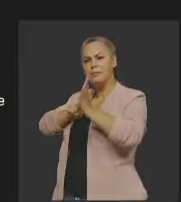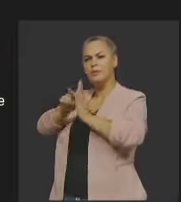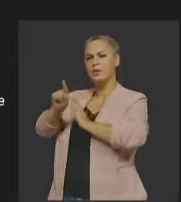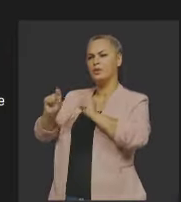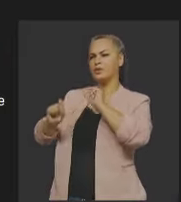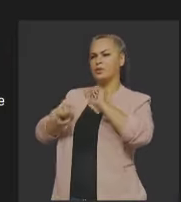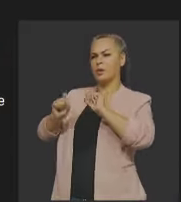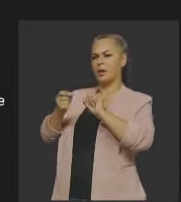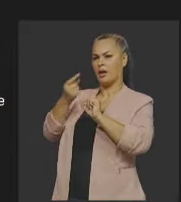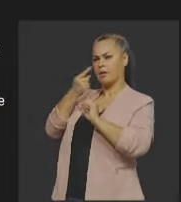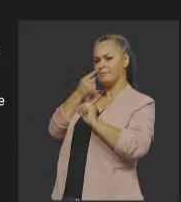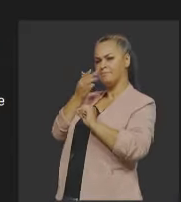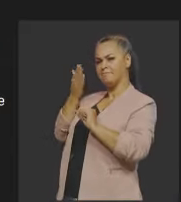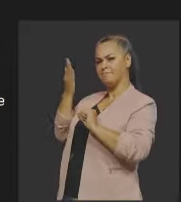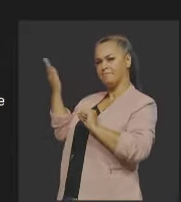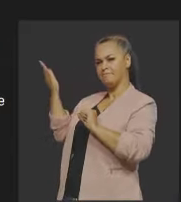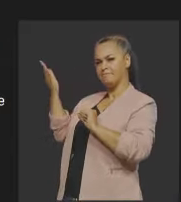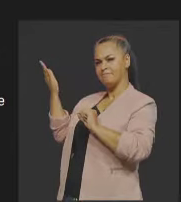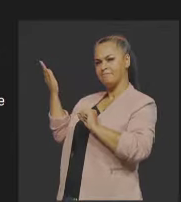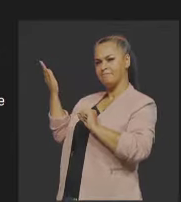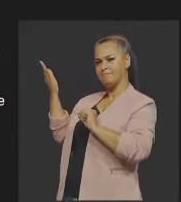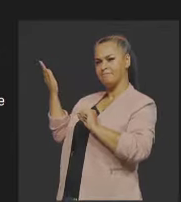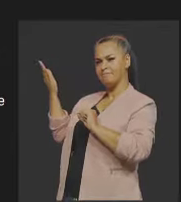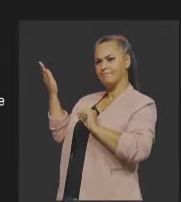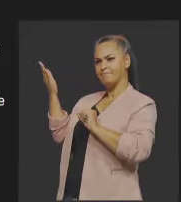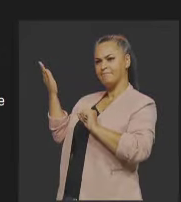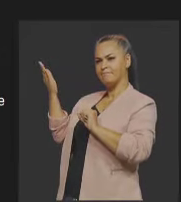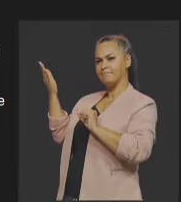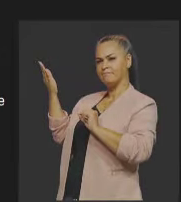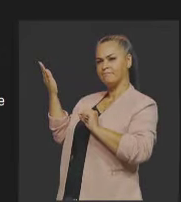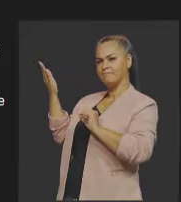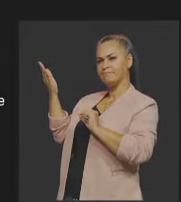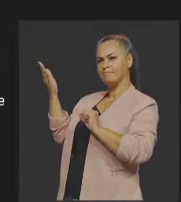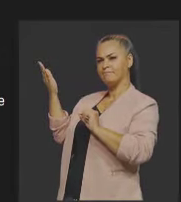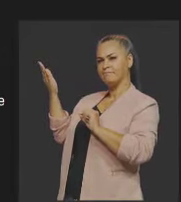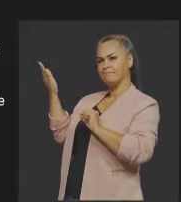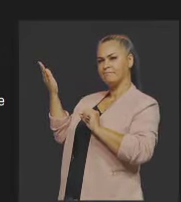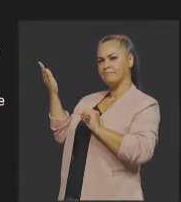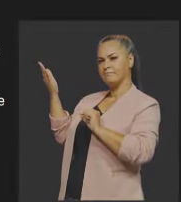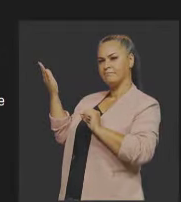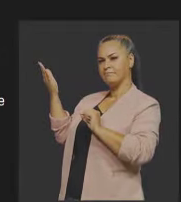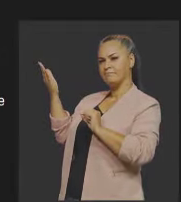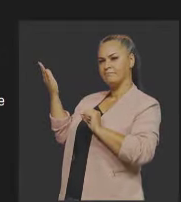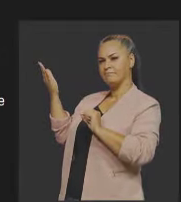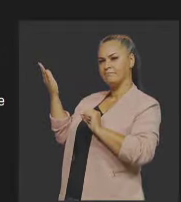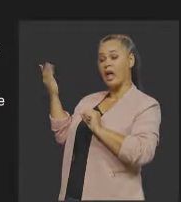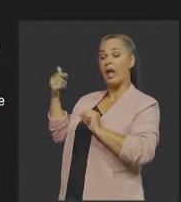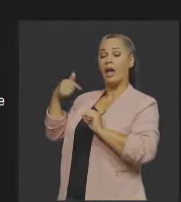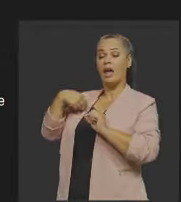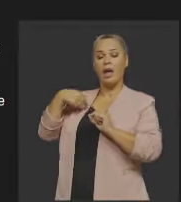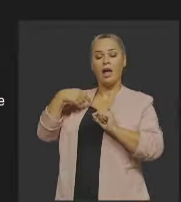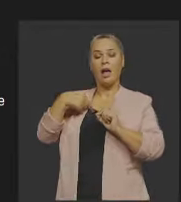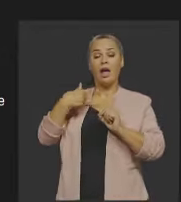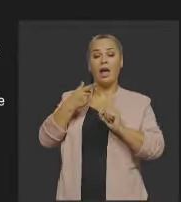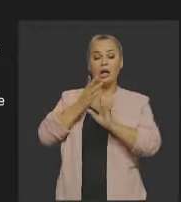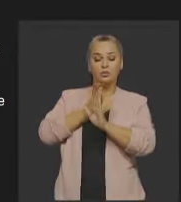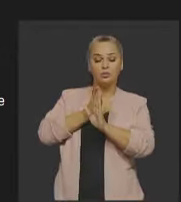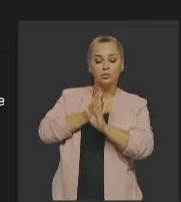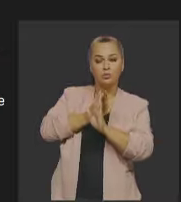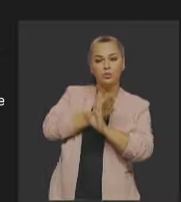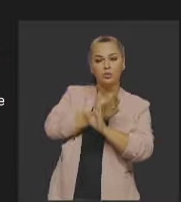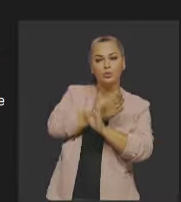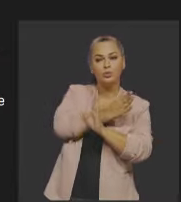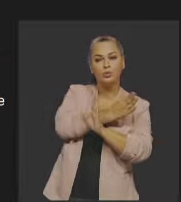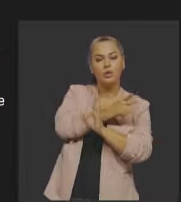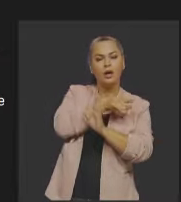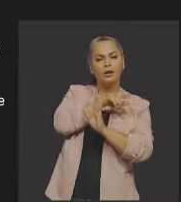da leitura desta semana e de suas memórias e suas vivências na escola, escreva